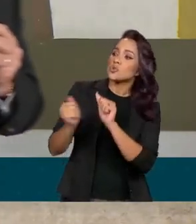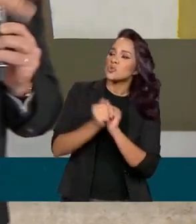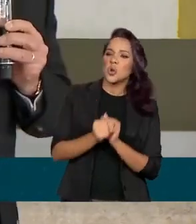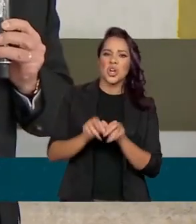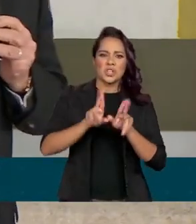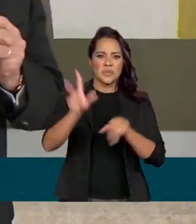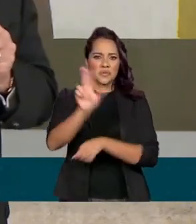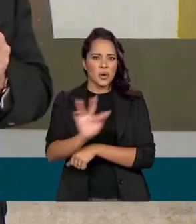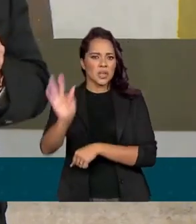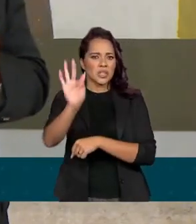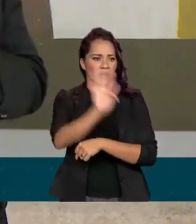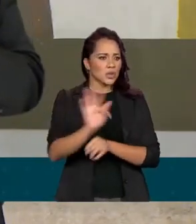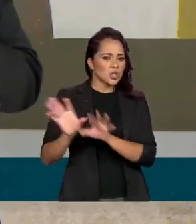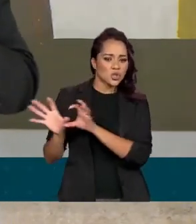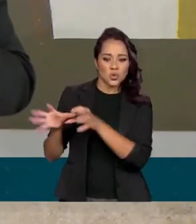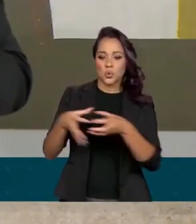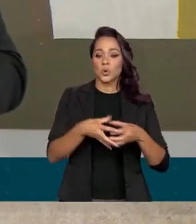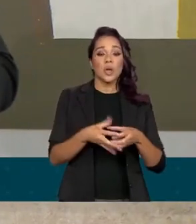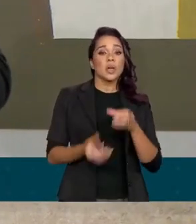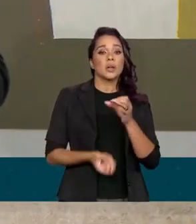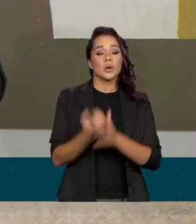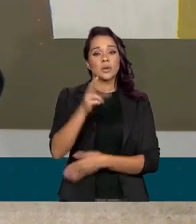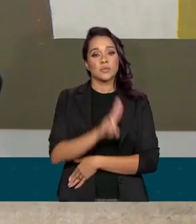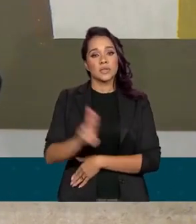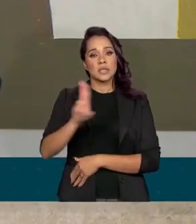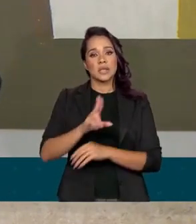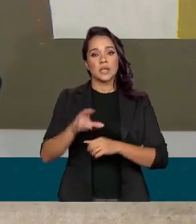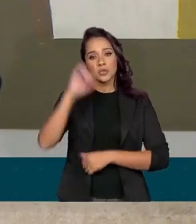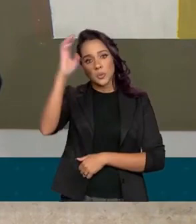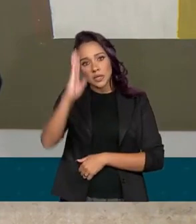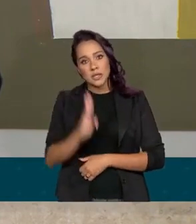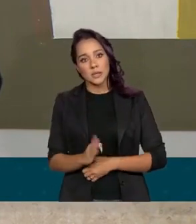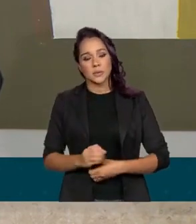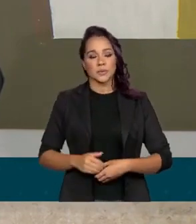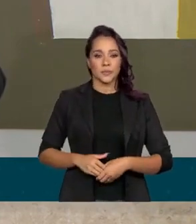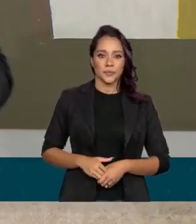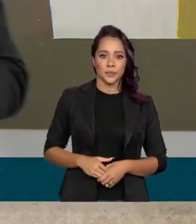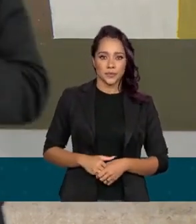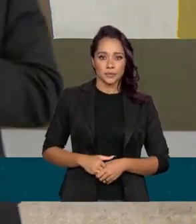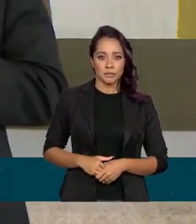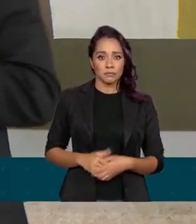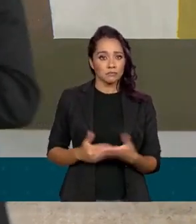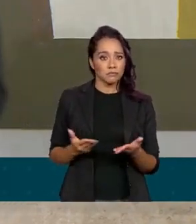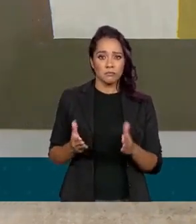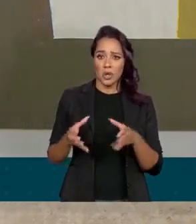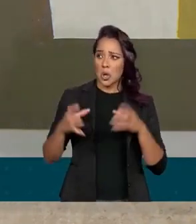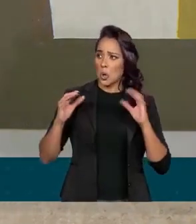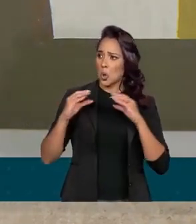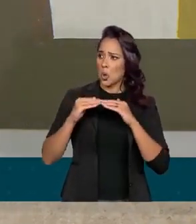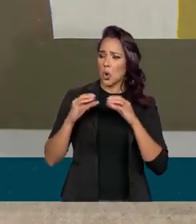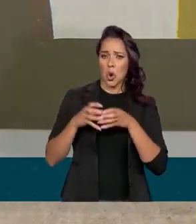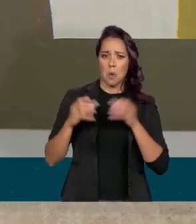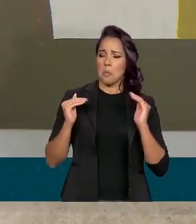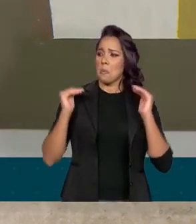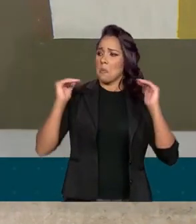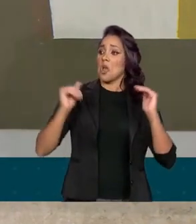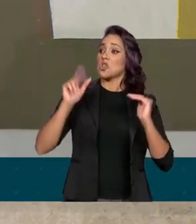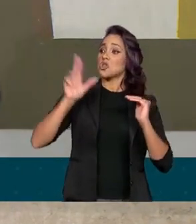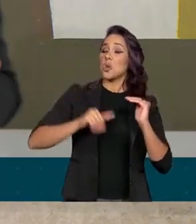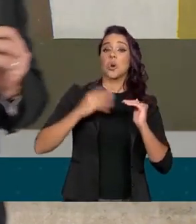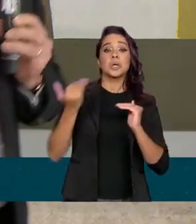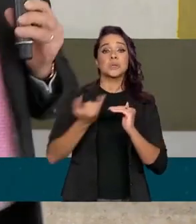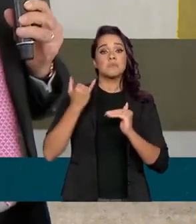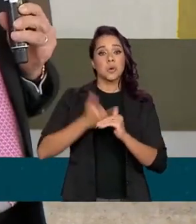várias faculdades que a gente tinha e se criou a Universidade Brasil. A elite brasileira nunca se importou com